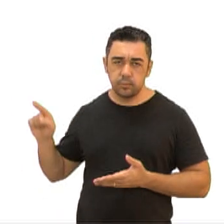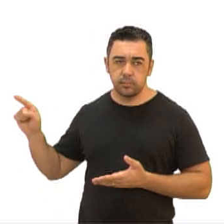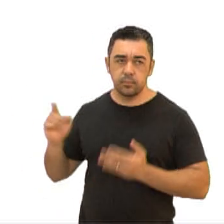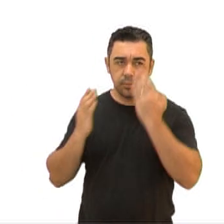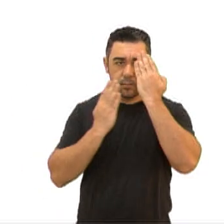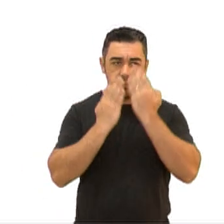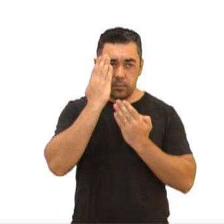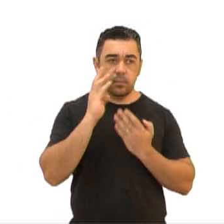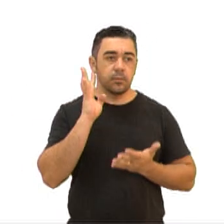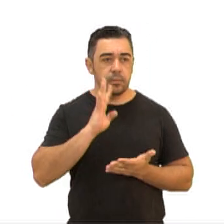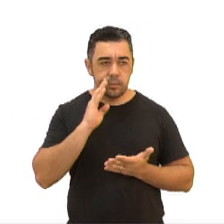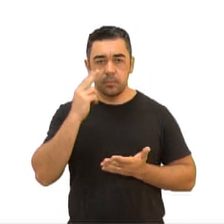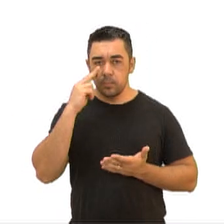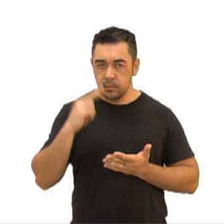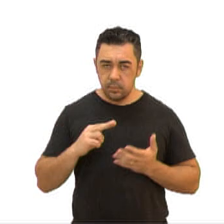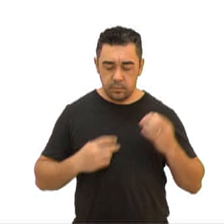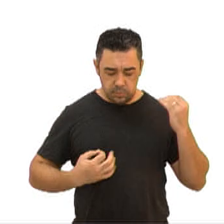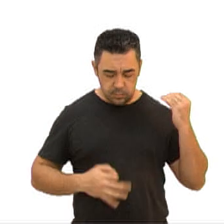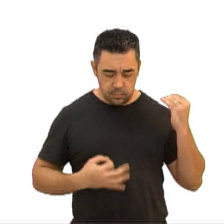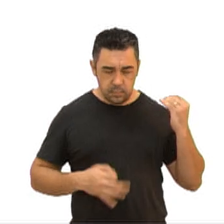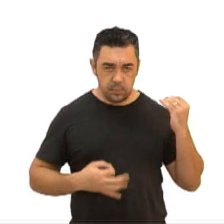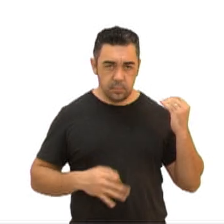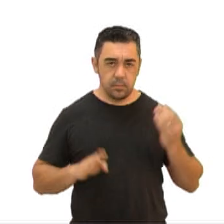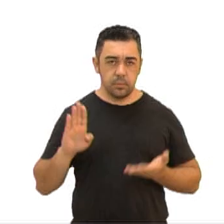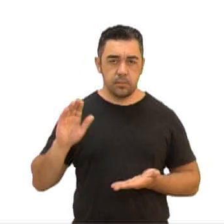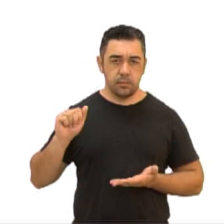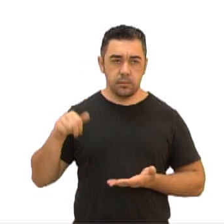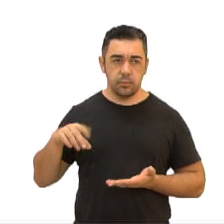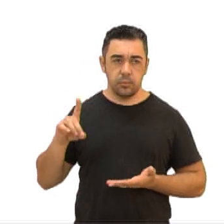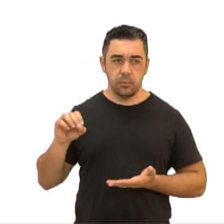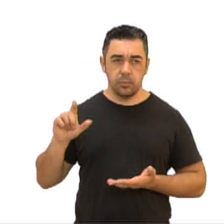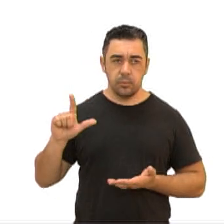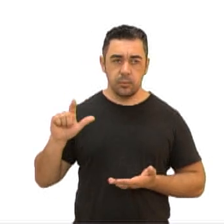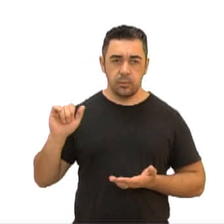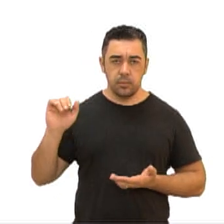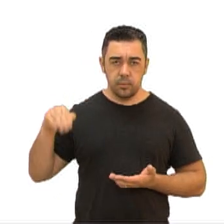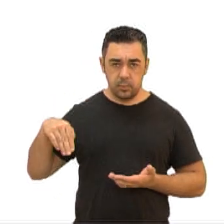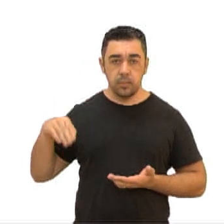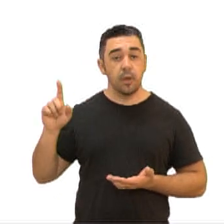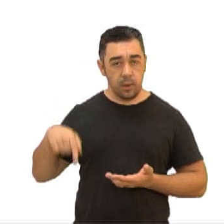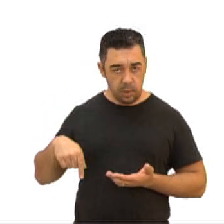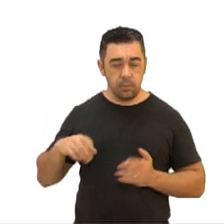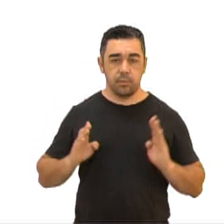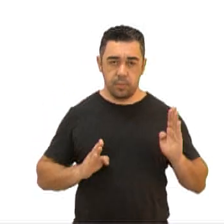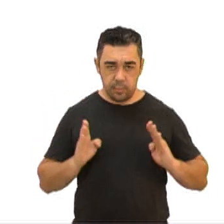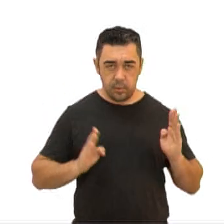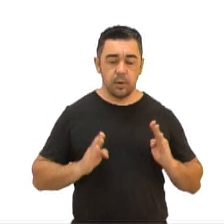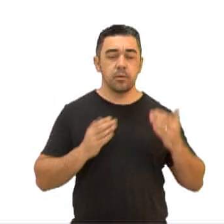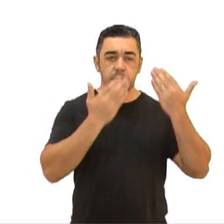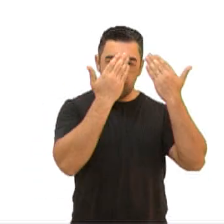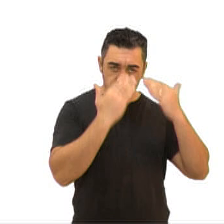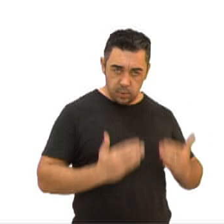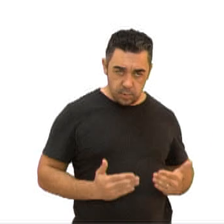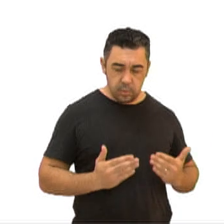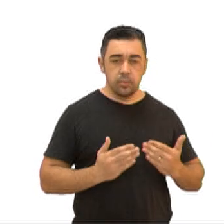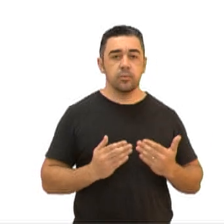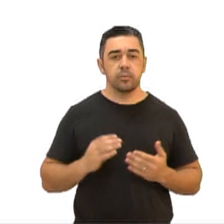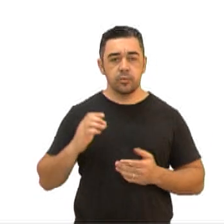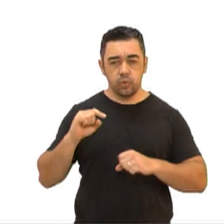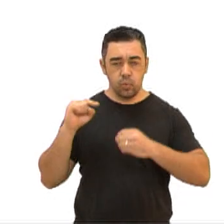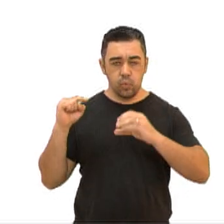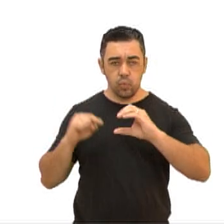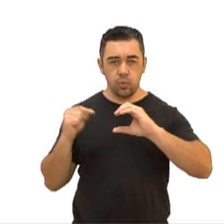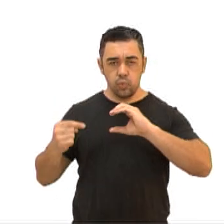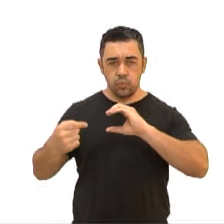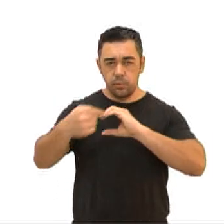Essa é bacana que dá para ver muito bem, está mais claro, assim, né? É cubista, é analítico, mas você já